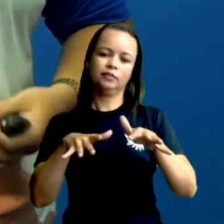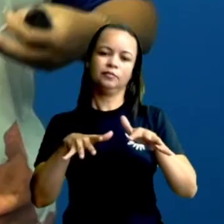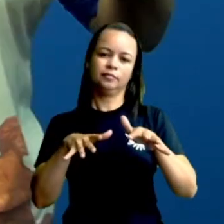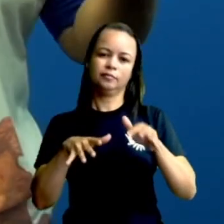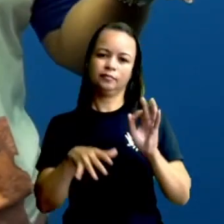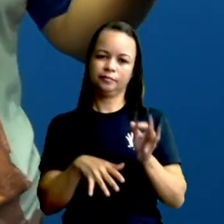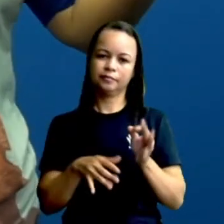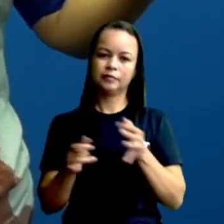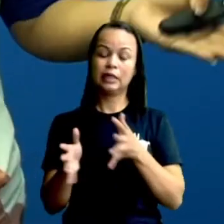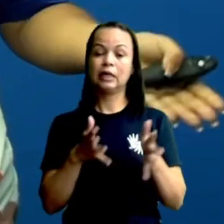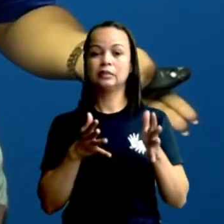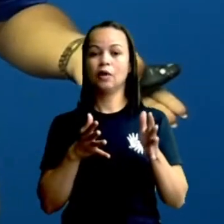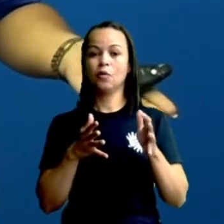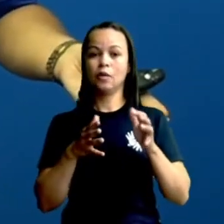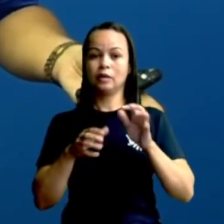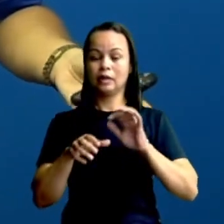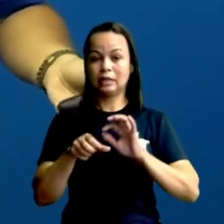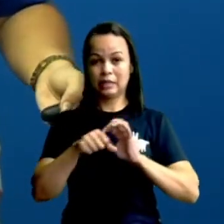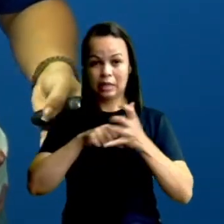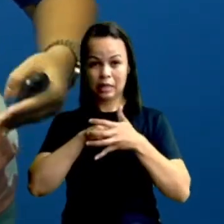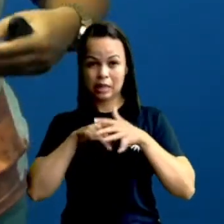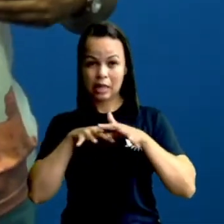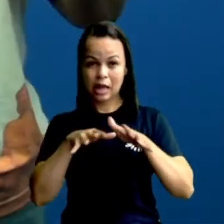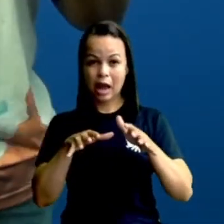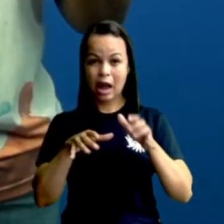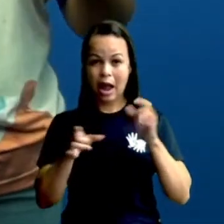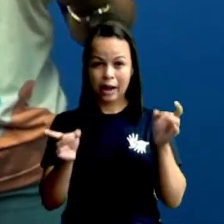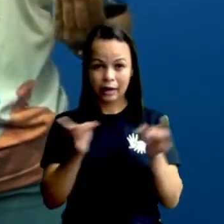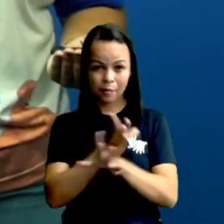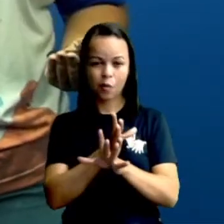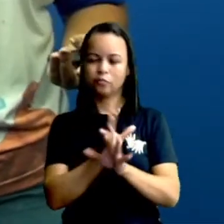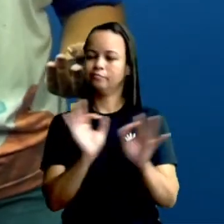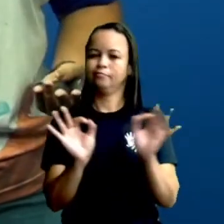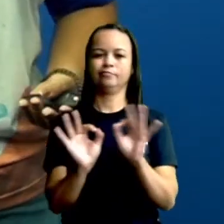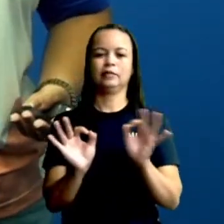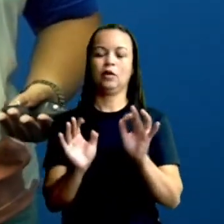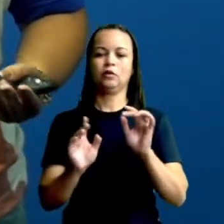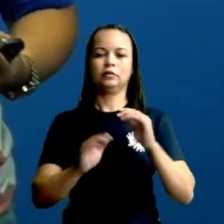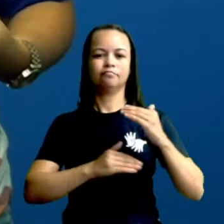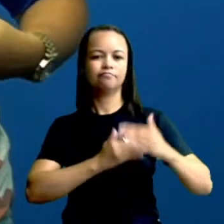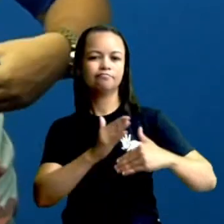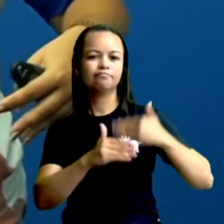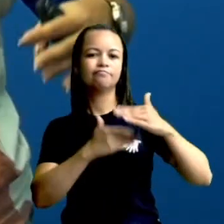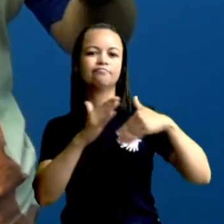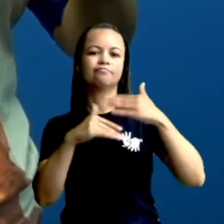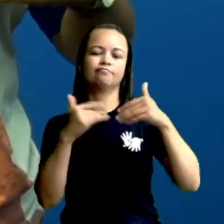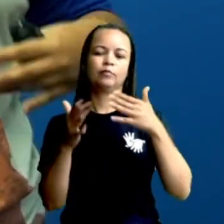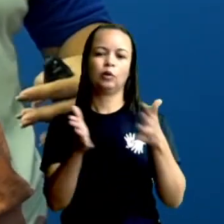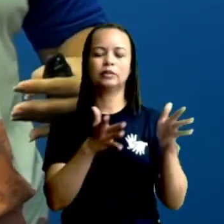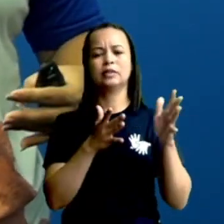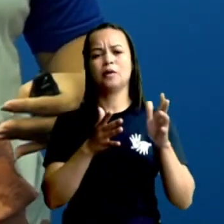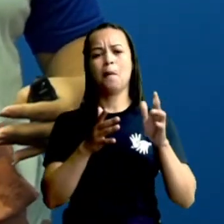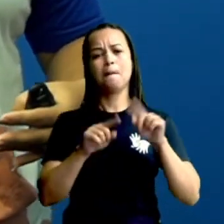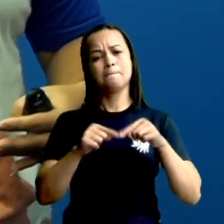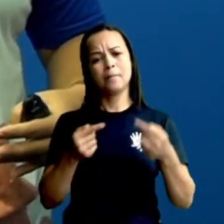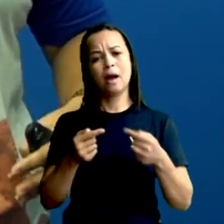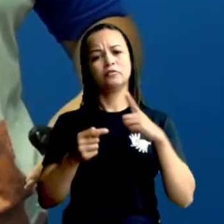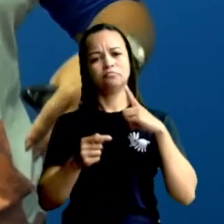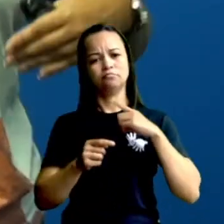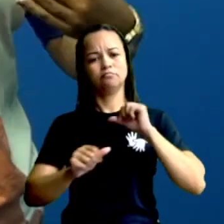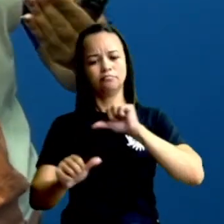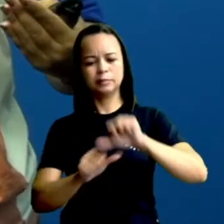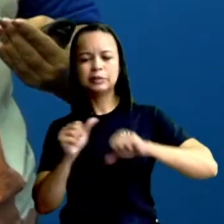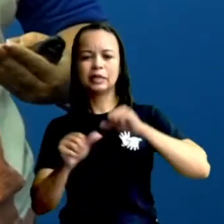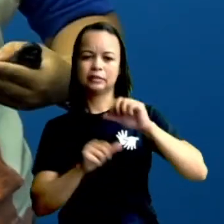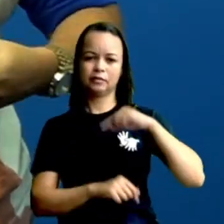certo? Na verdade, a pandemia ainda não acabou, né? A gente ainda está vivendo esse processo, mas a gente já teve tantas mudanças nas nossas vidas